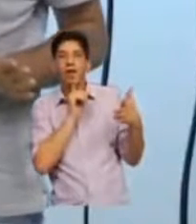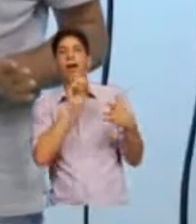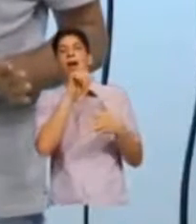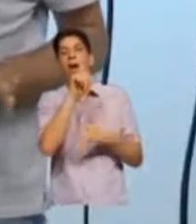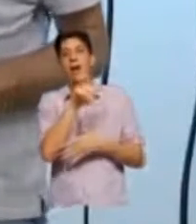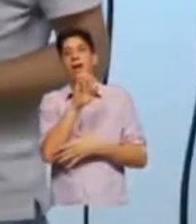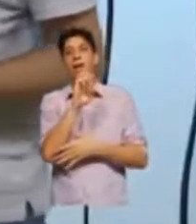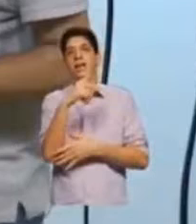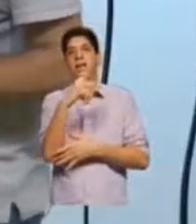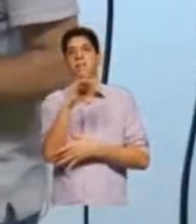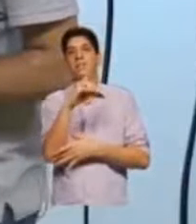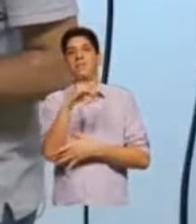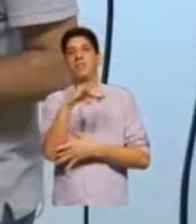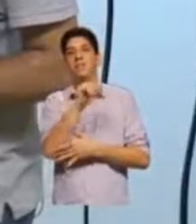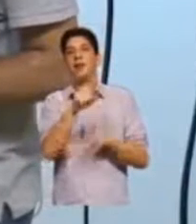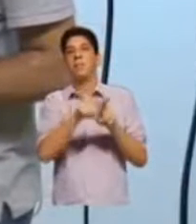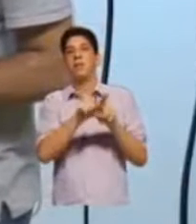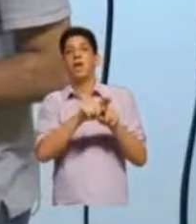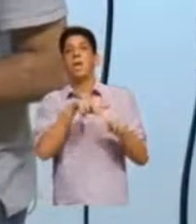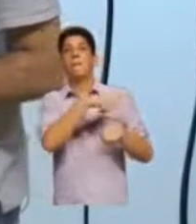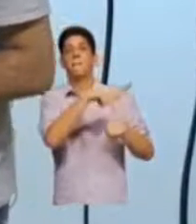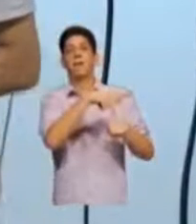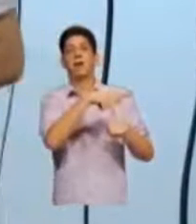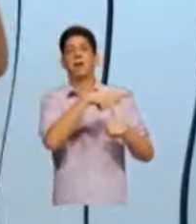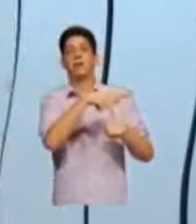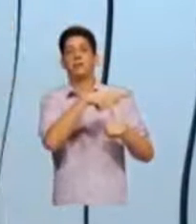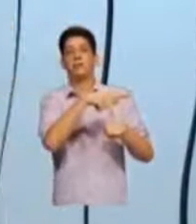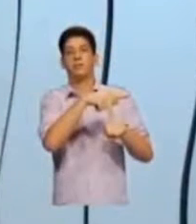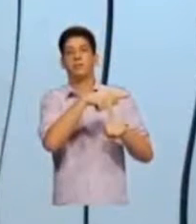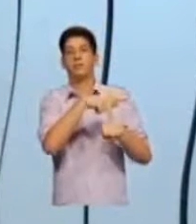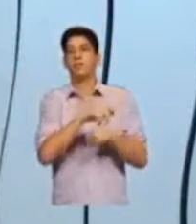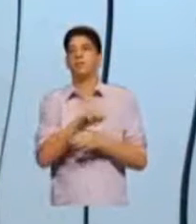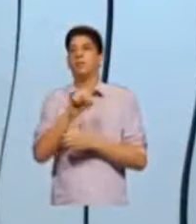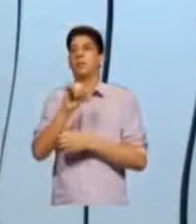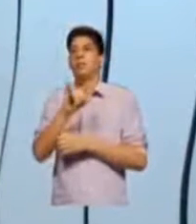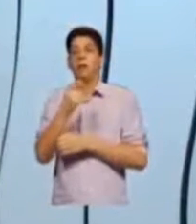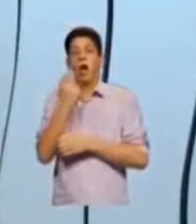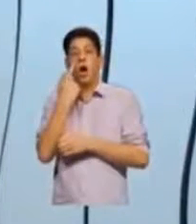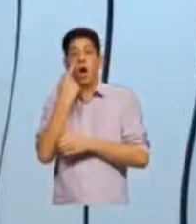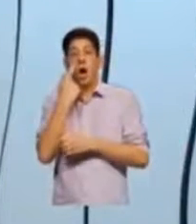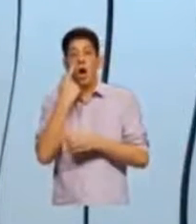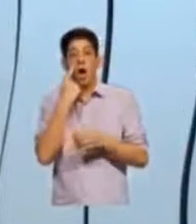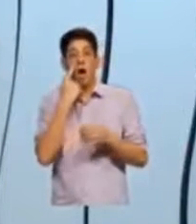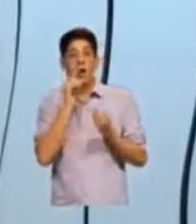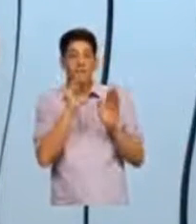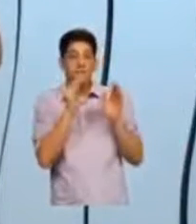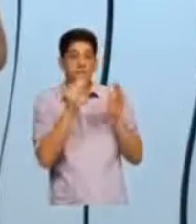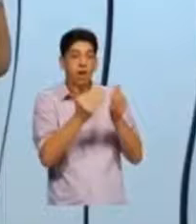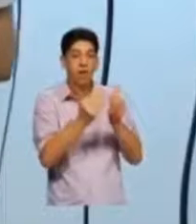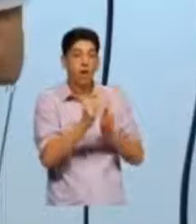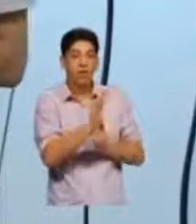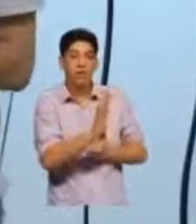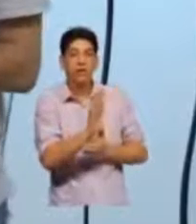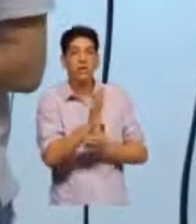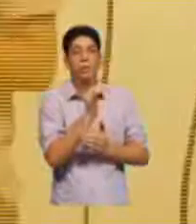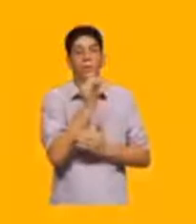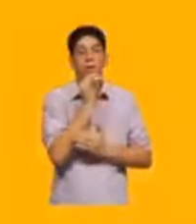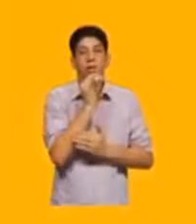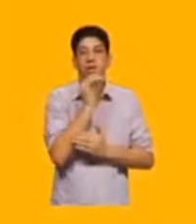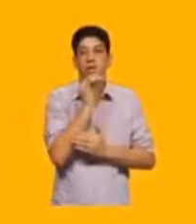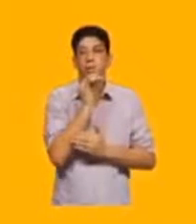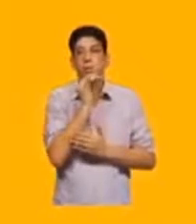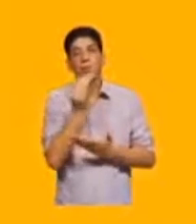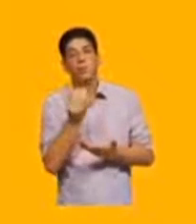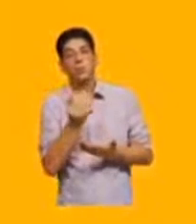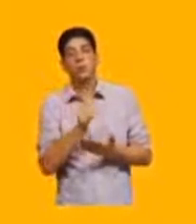epidemia. Quando eu tenho determinada aqui, ó, região, igual eu posso pegar, por exemplo, eu